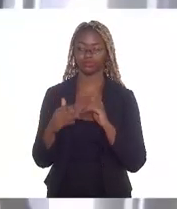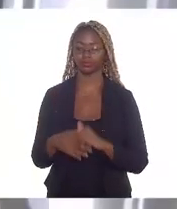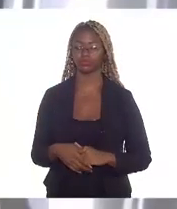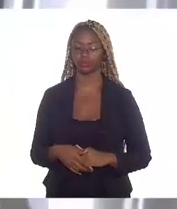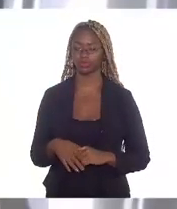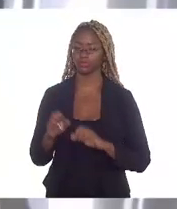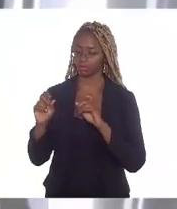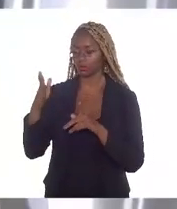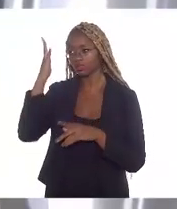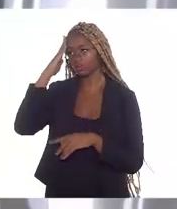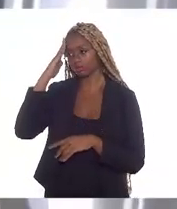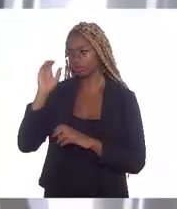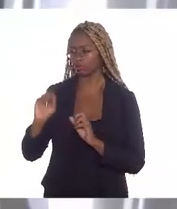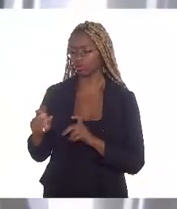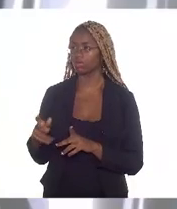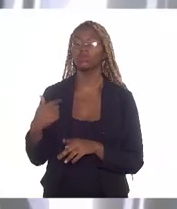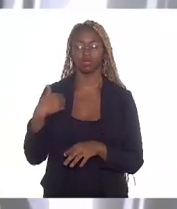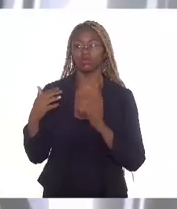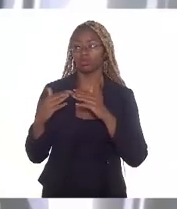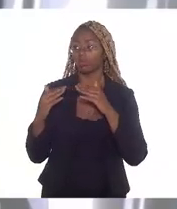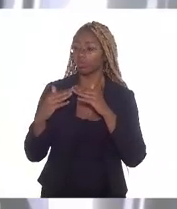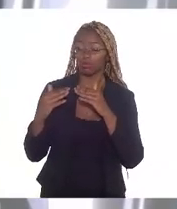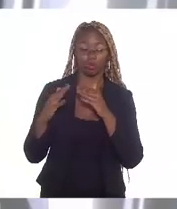tá bom. Concordo totalmente com a tese.